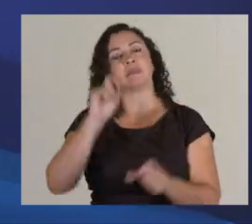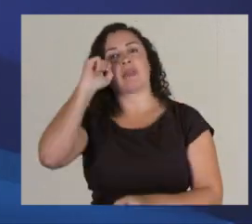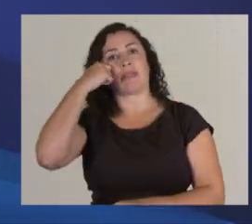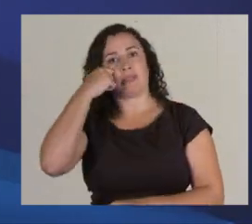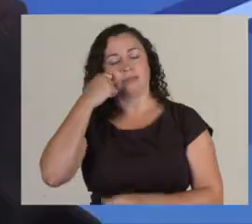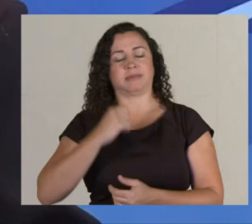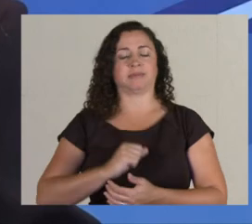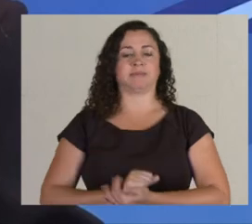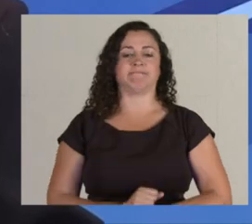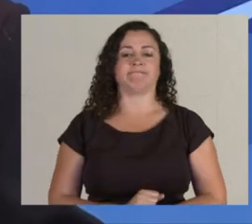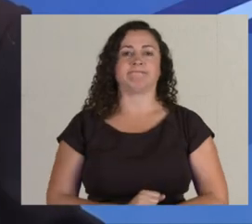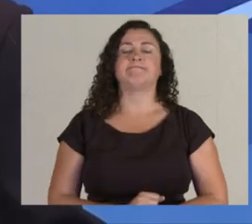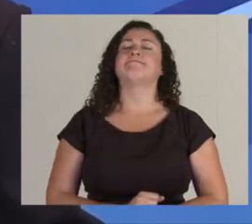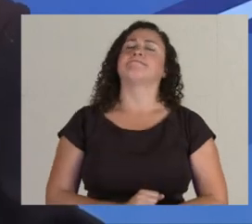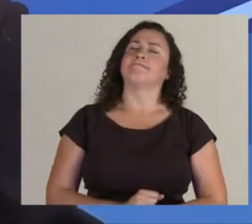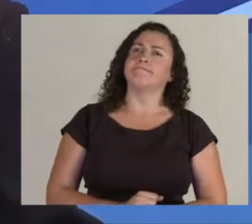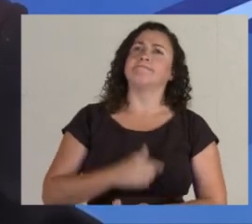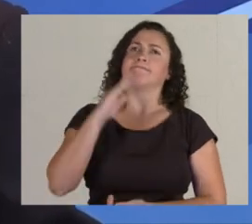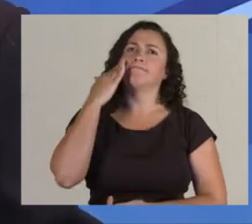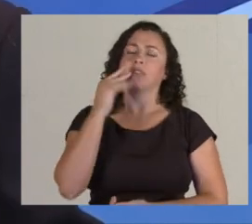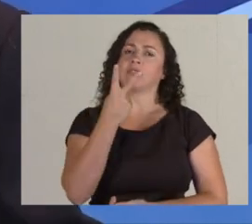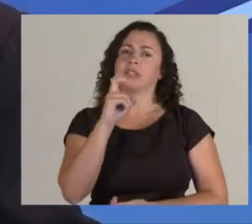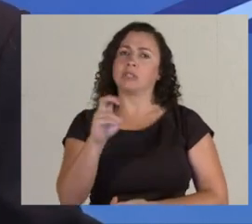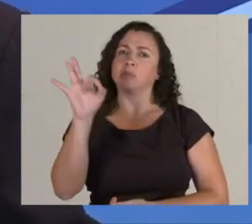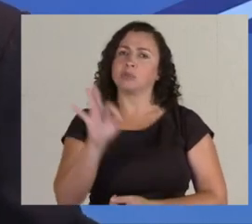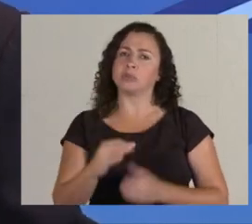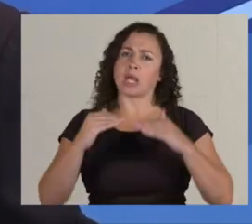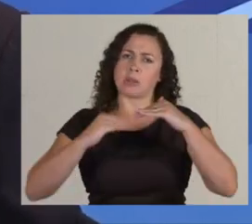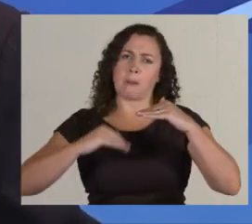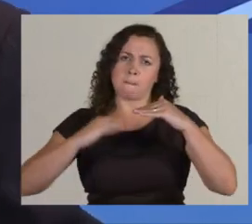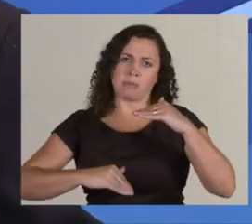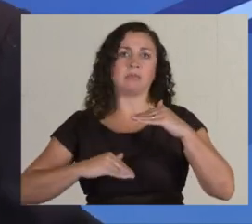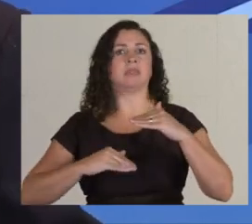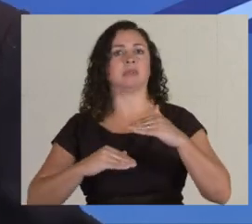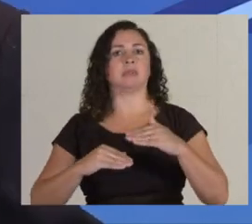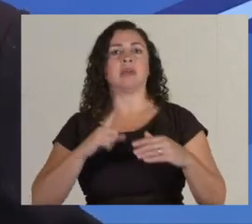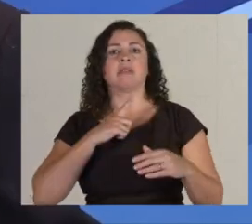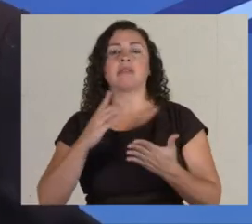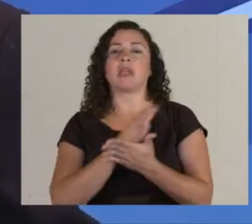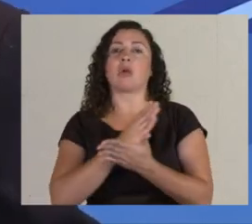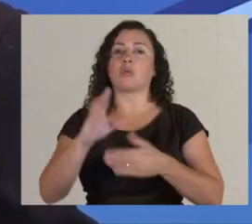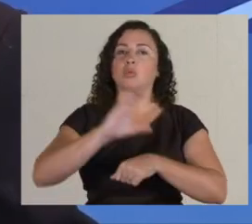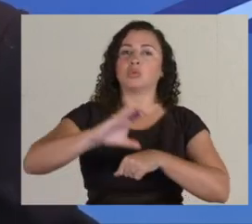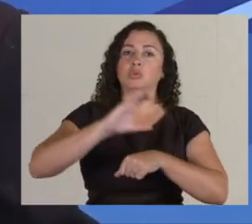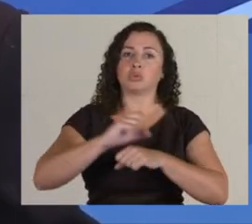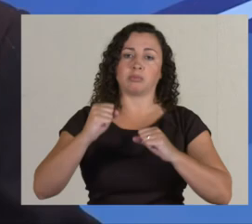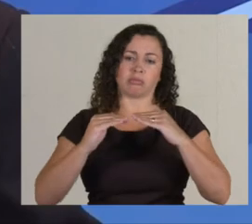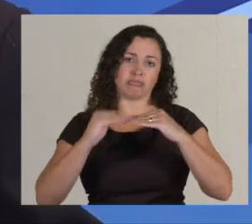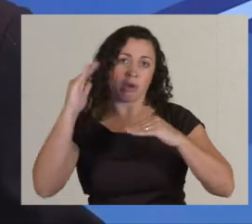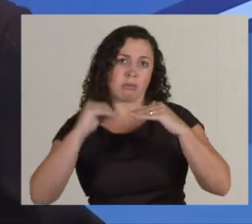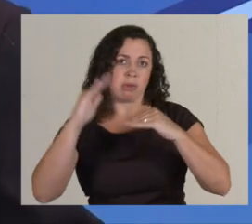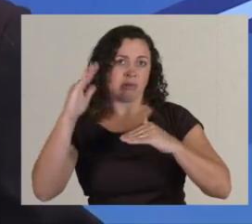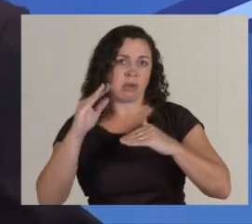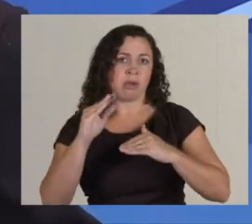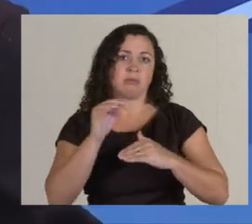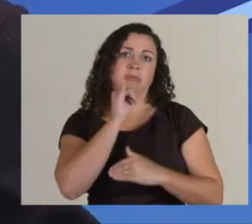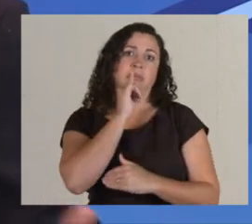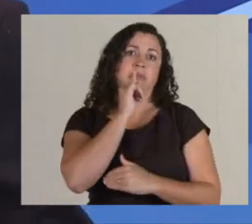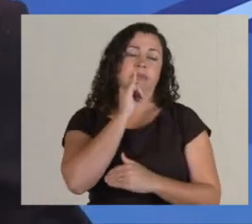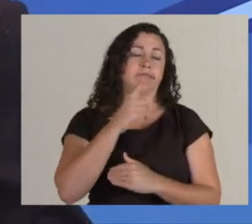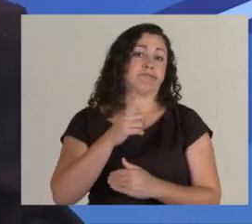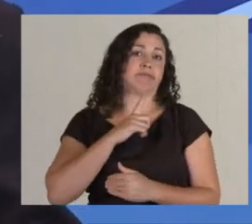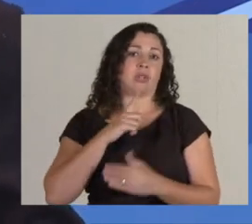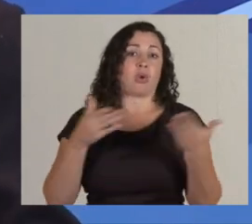em cada um deles. Quer dizer, 25% seria um mínimo. Há cursos onde esse índice pode ser mais alto,